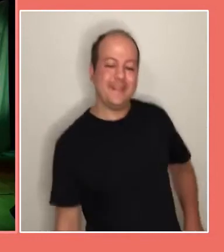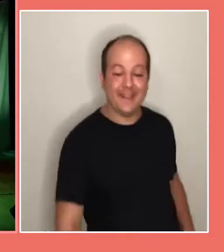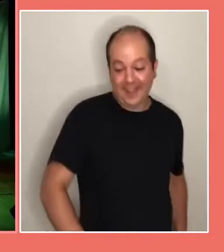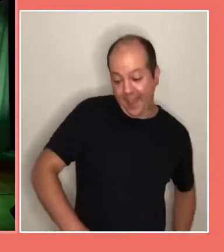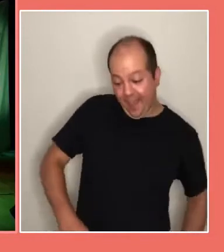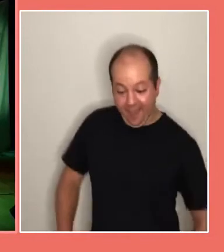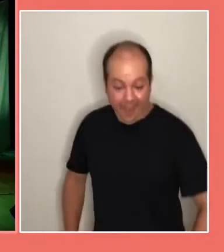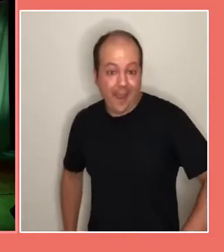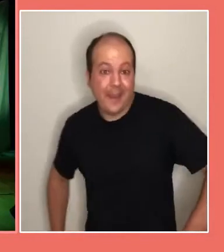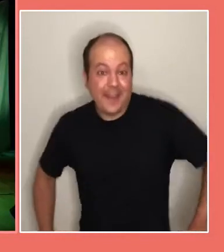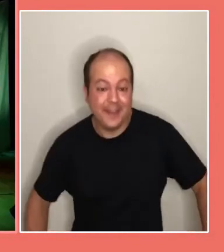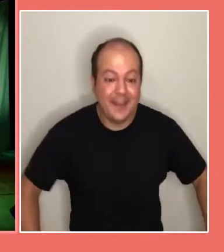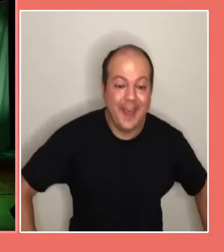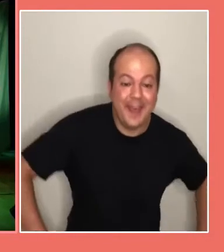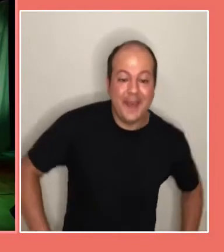Ai, ai, ai, ai, ai.